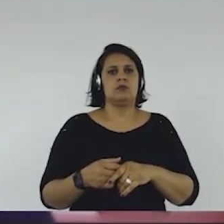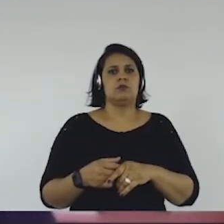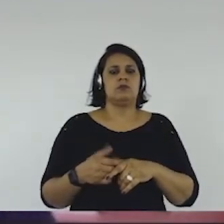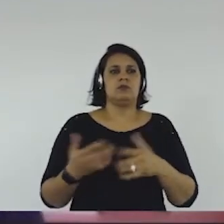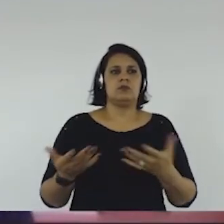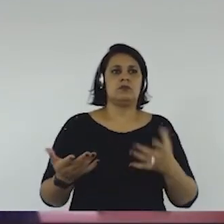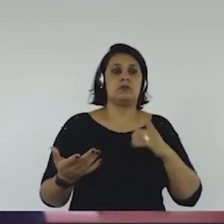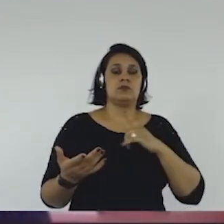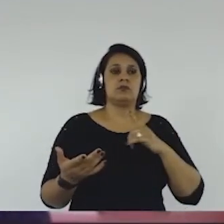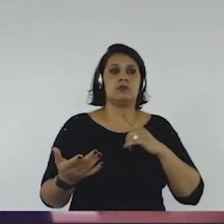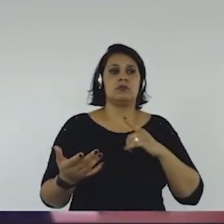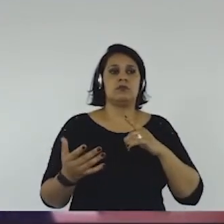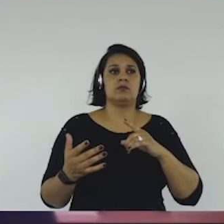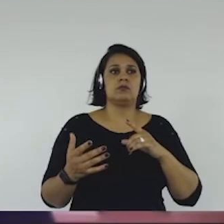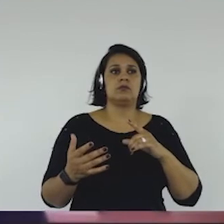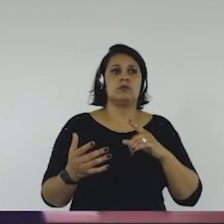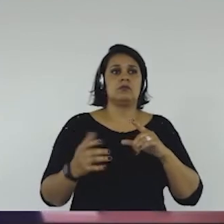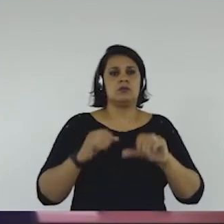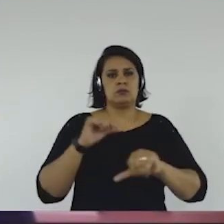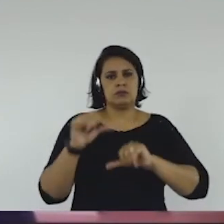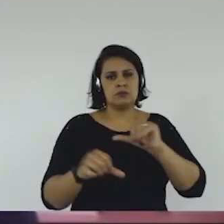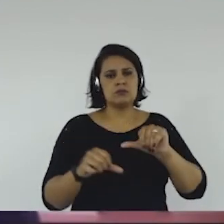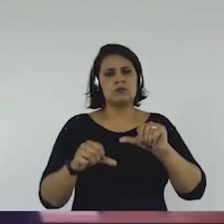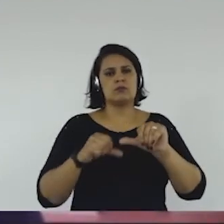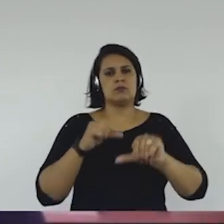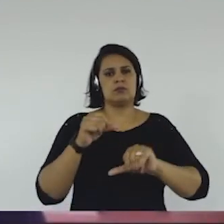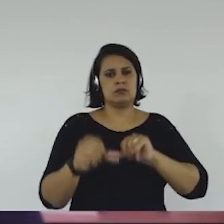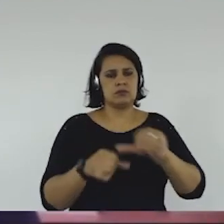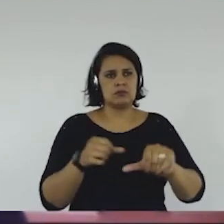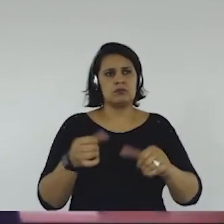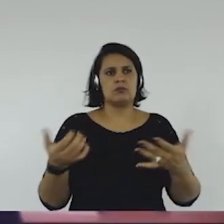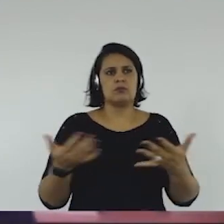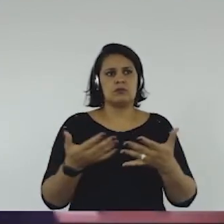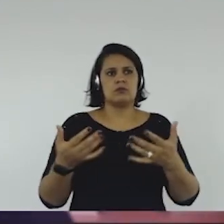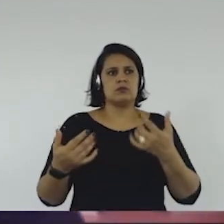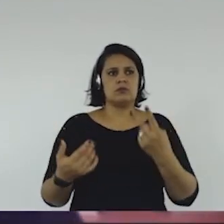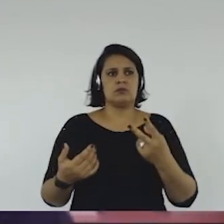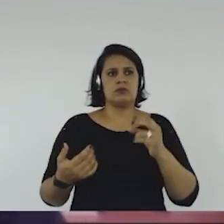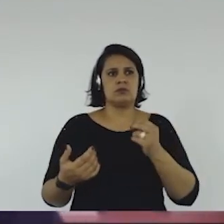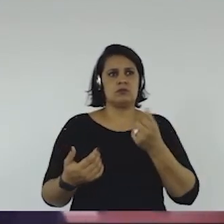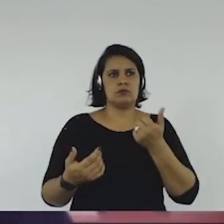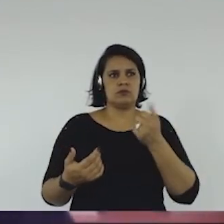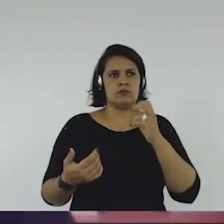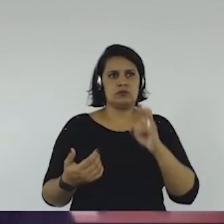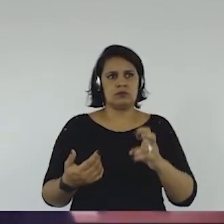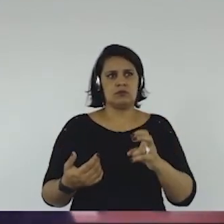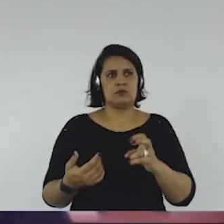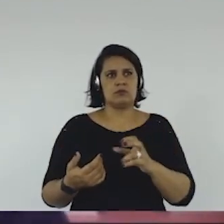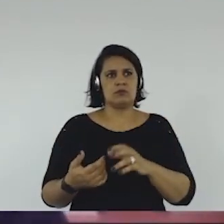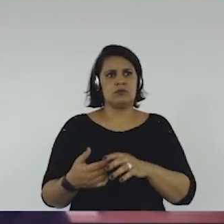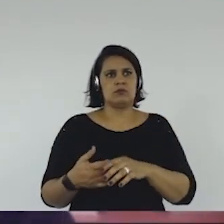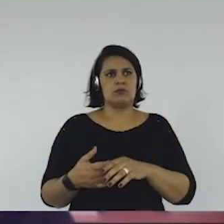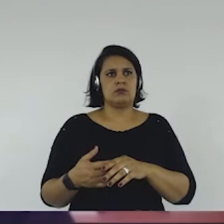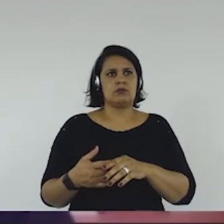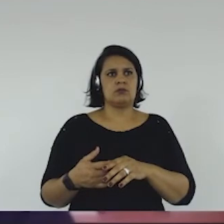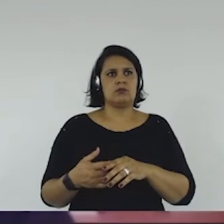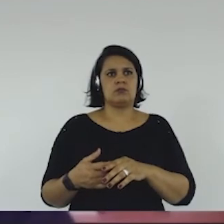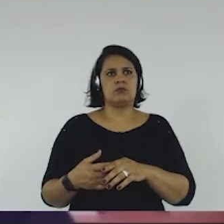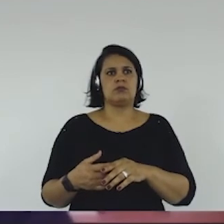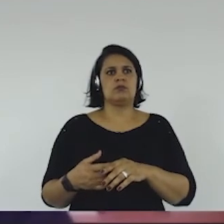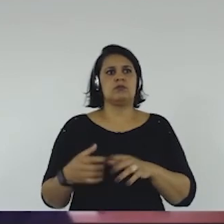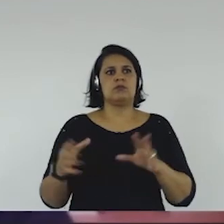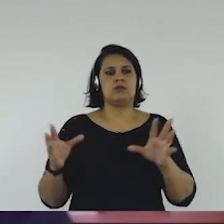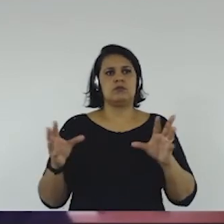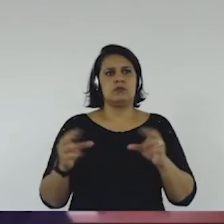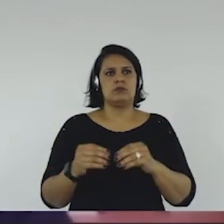73, mudou-se um pouco a advocacia, agora com o Código de 2015 mudou-se radicalmente também. O receio que eu tenho,